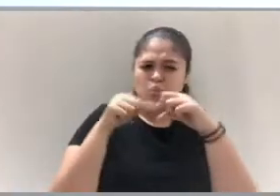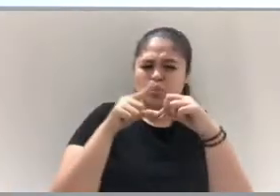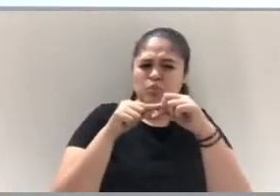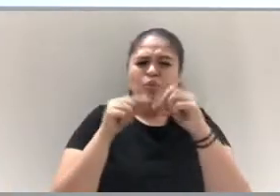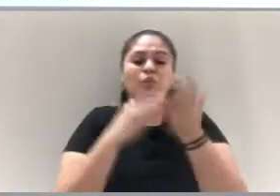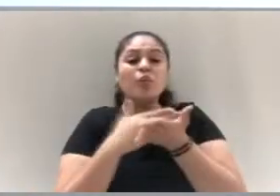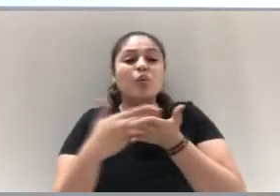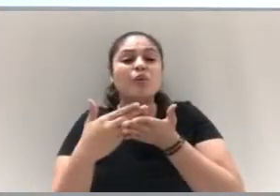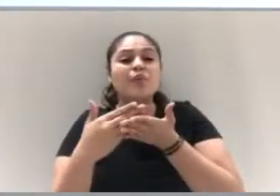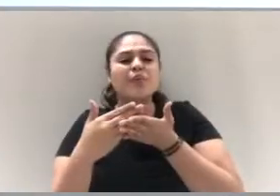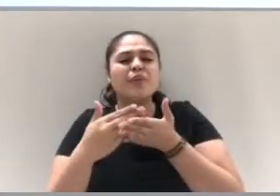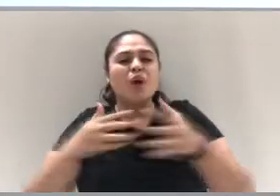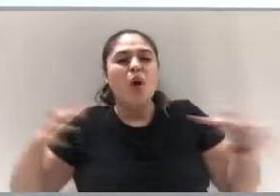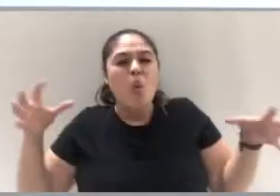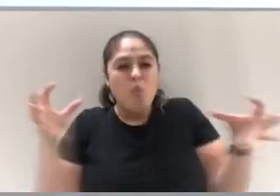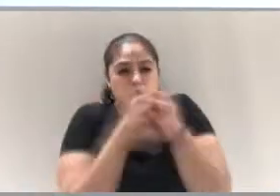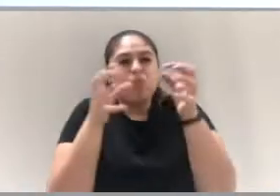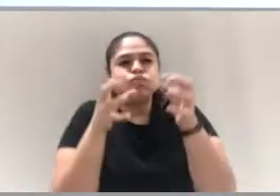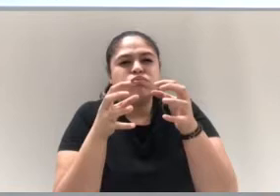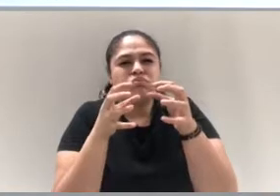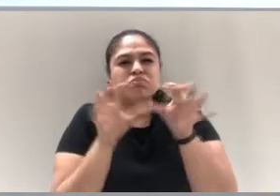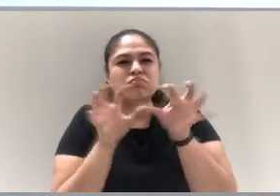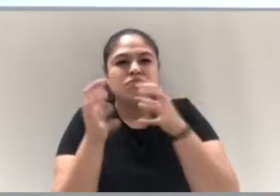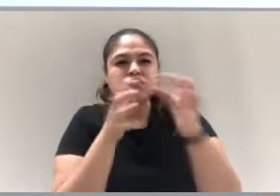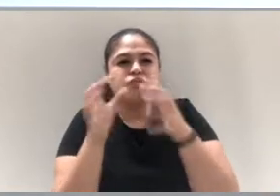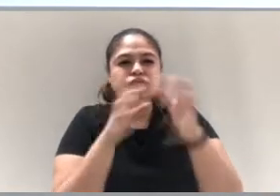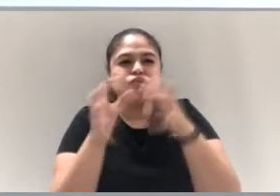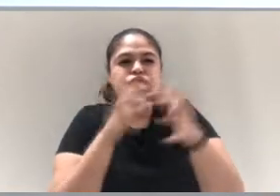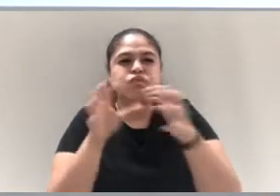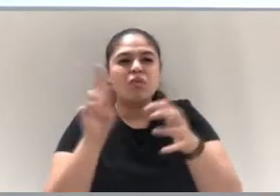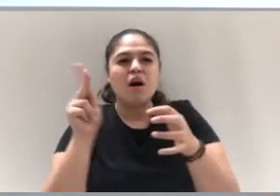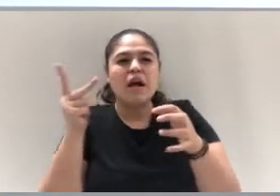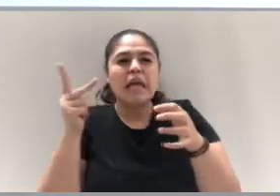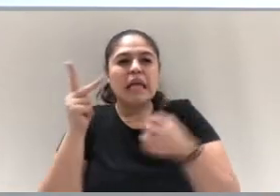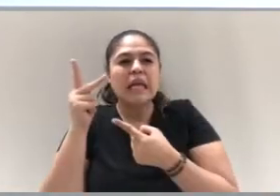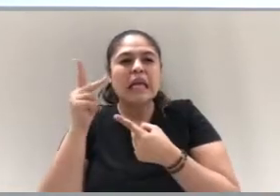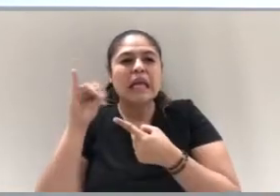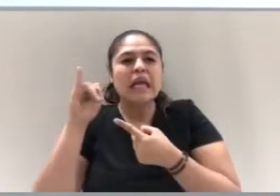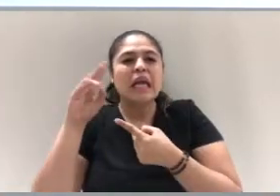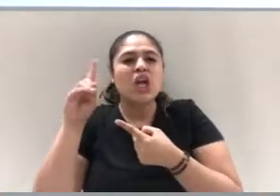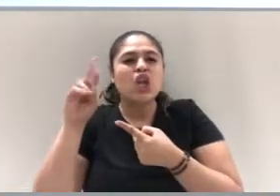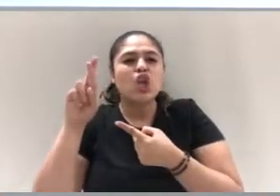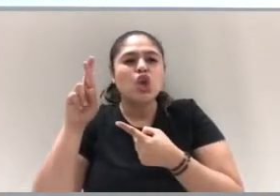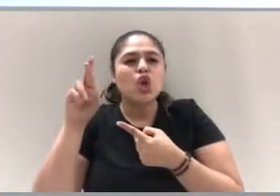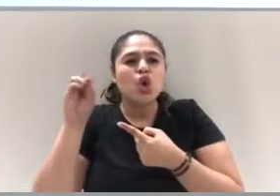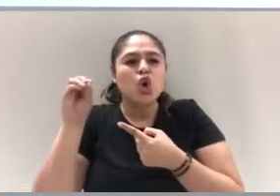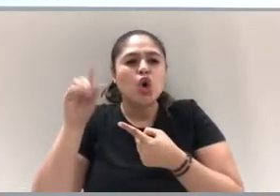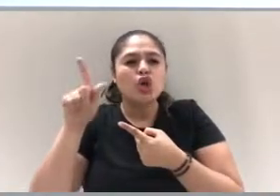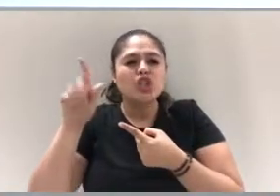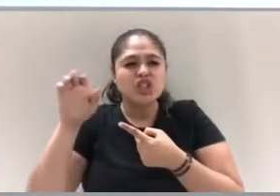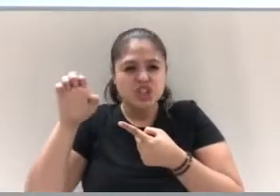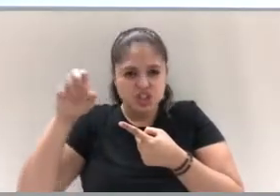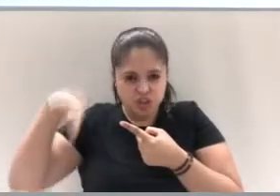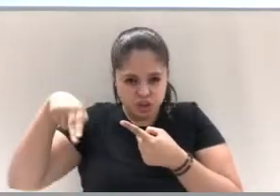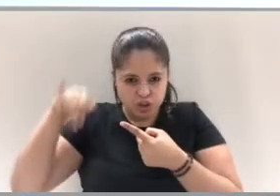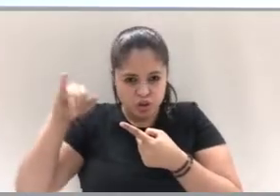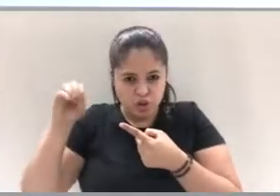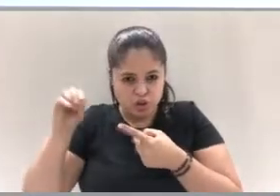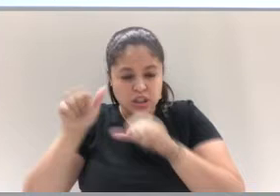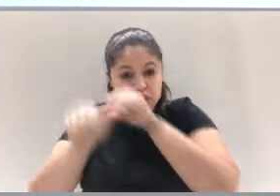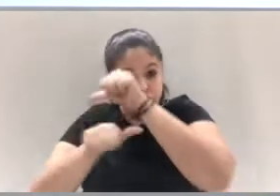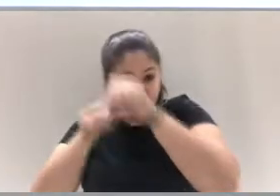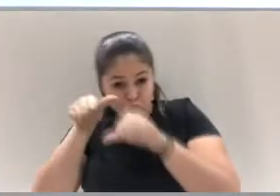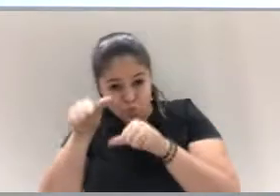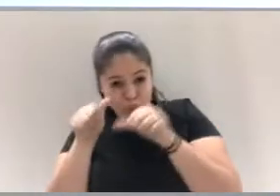a ocorrer a fusão de hidrogênio, transformando em hélio e liberando energia.